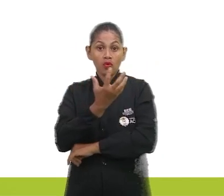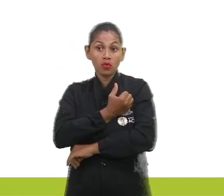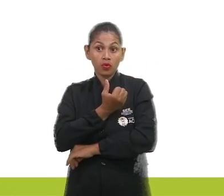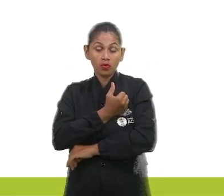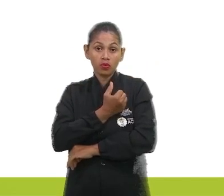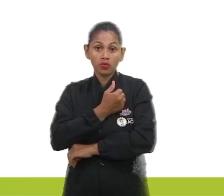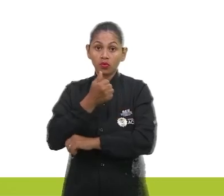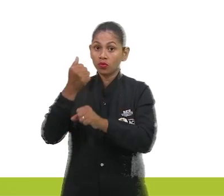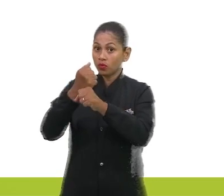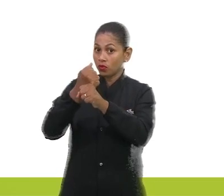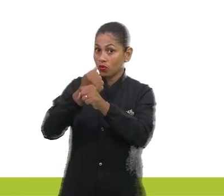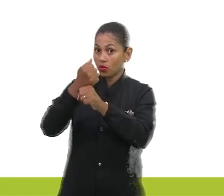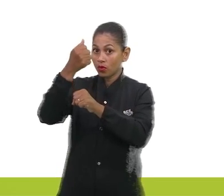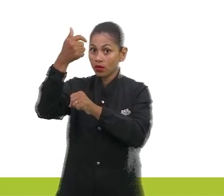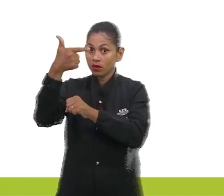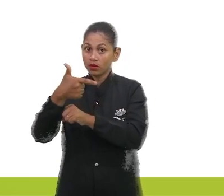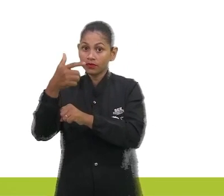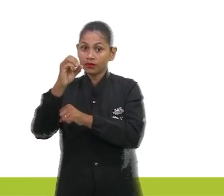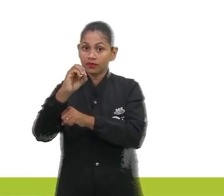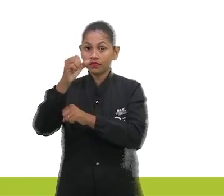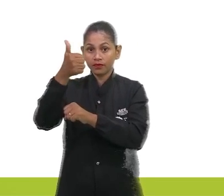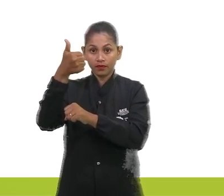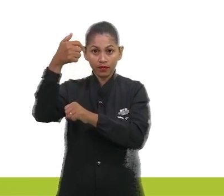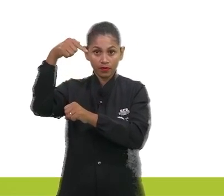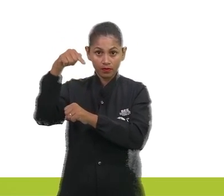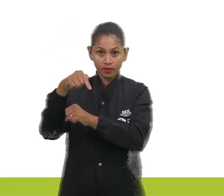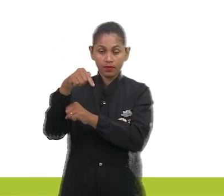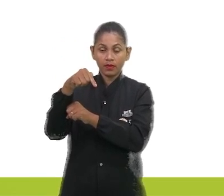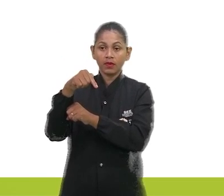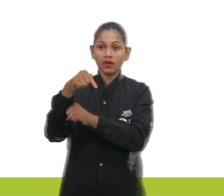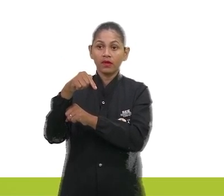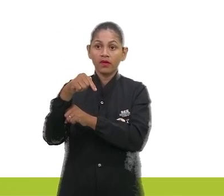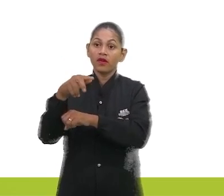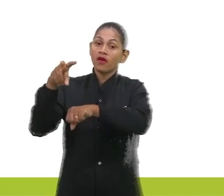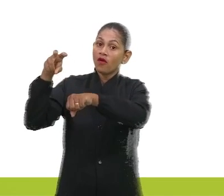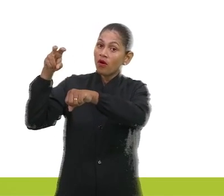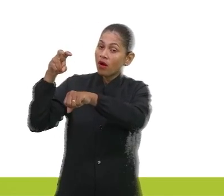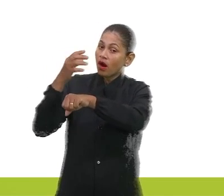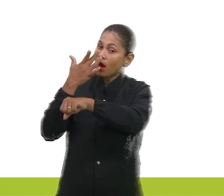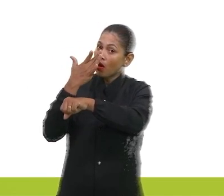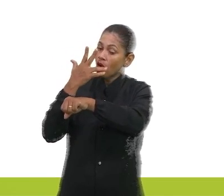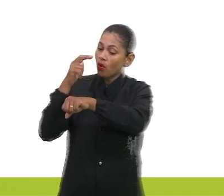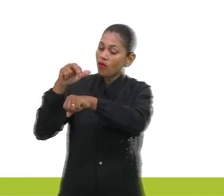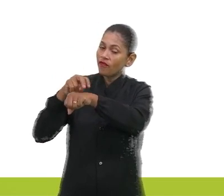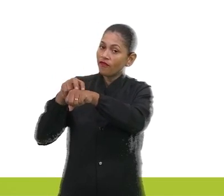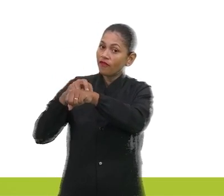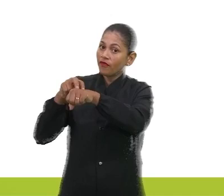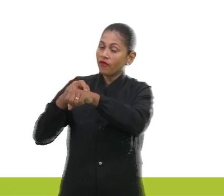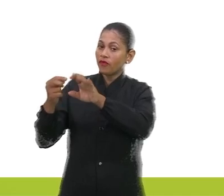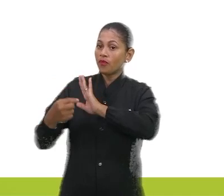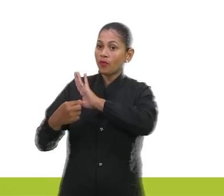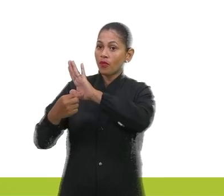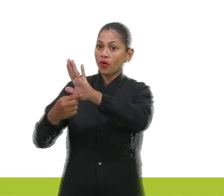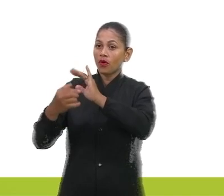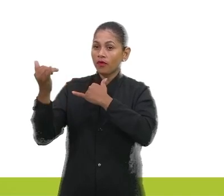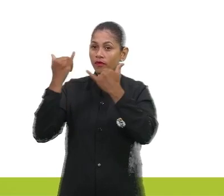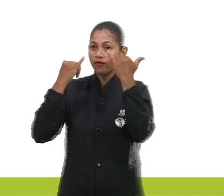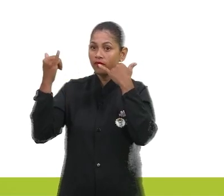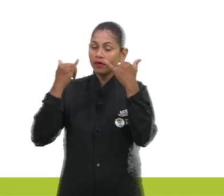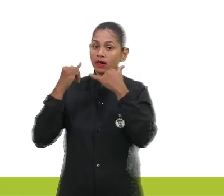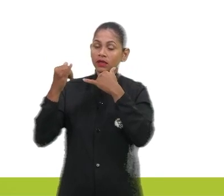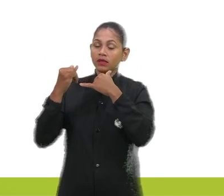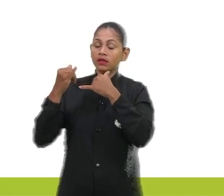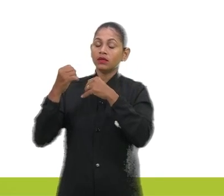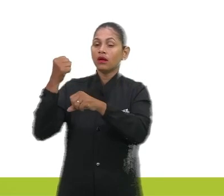2017. E as colunas que estão na cor verde, elas trazem informações referentes ao ano de